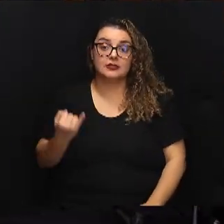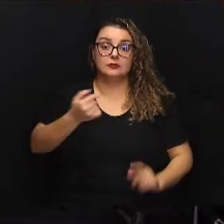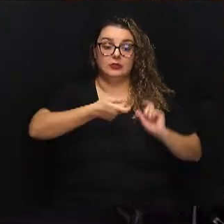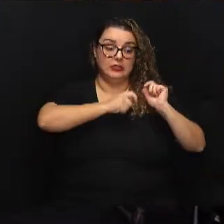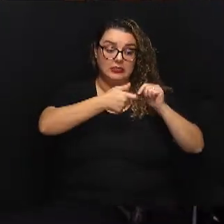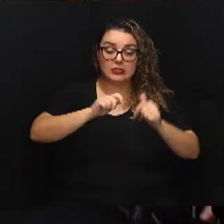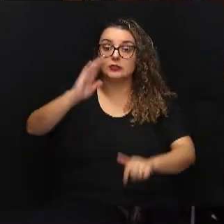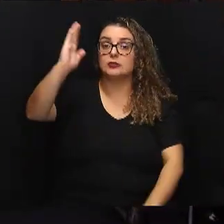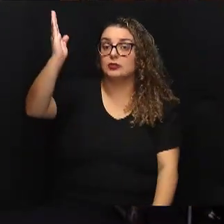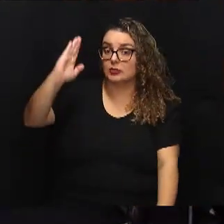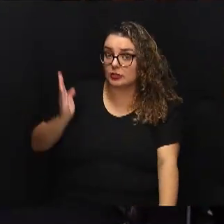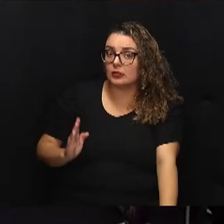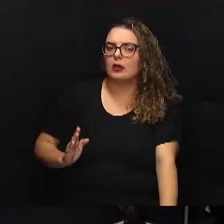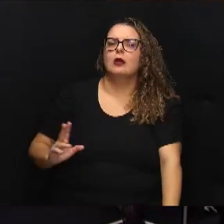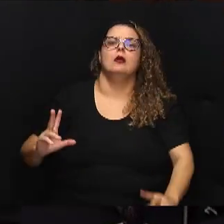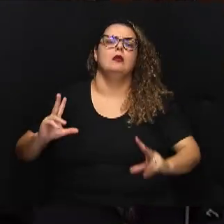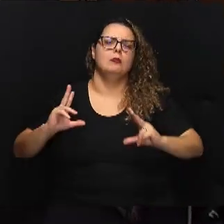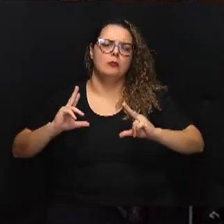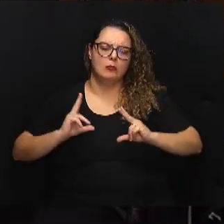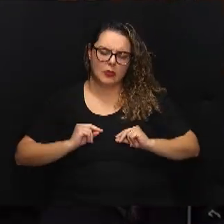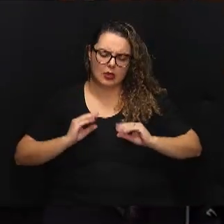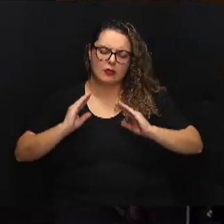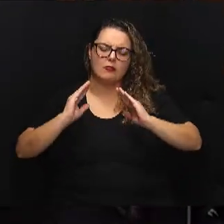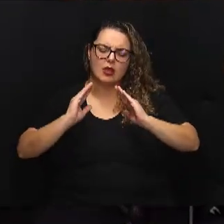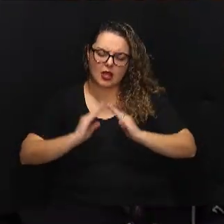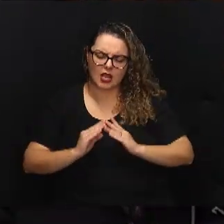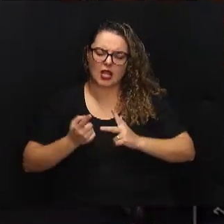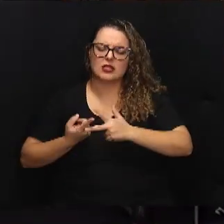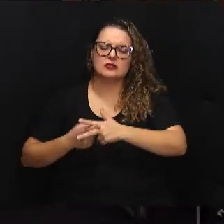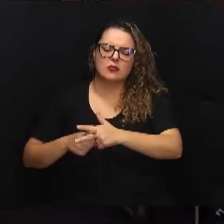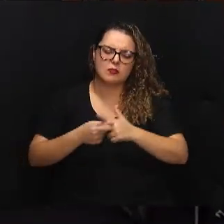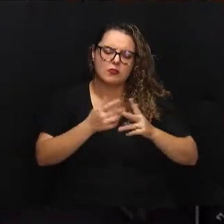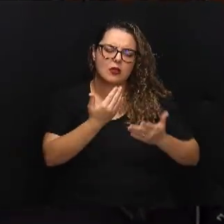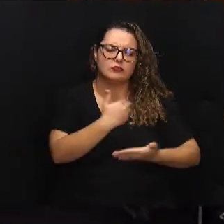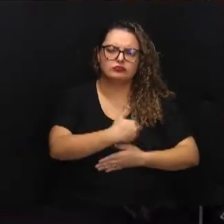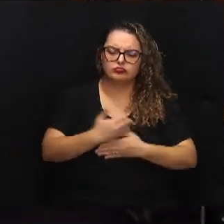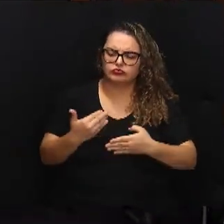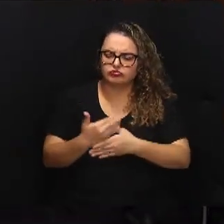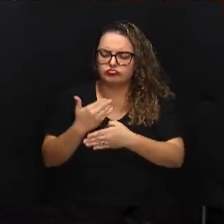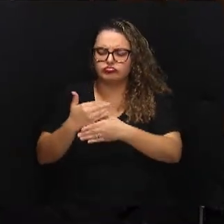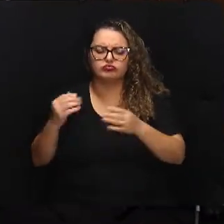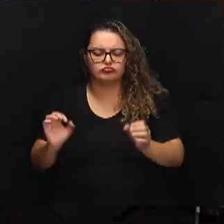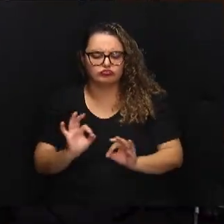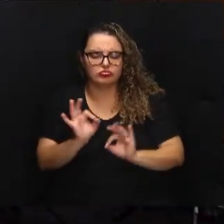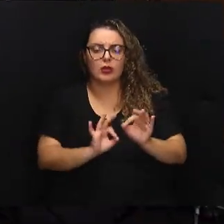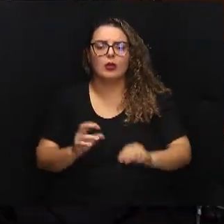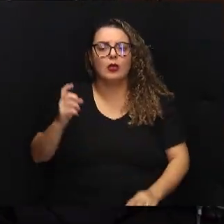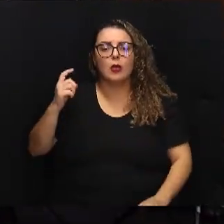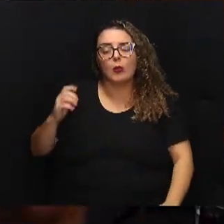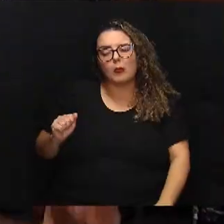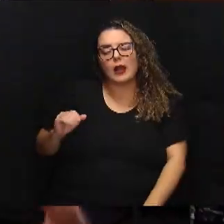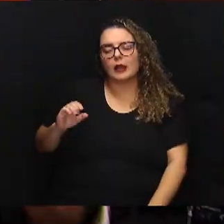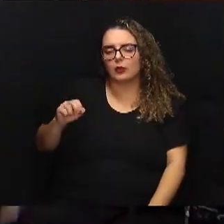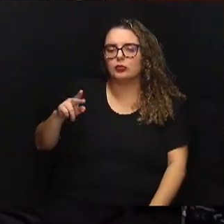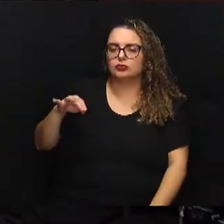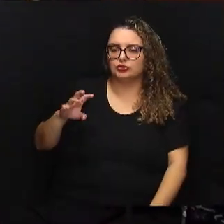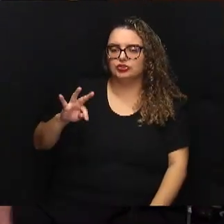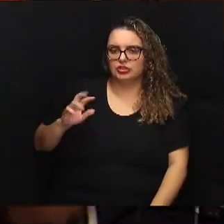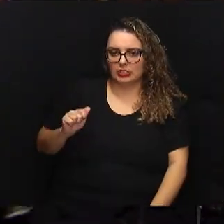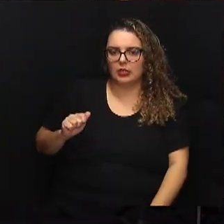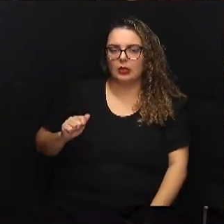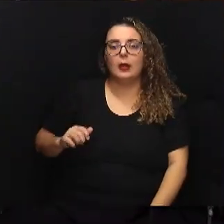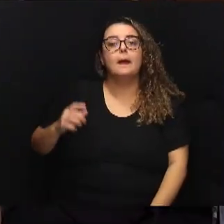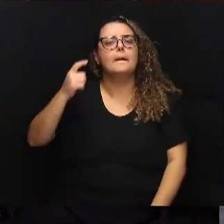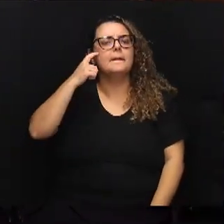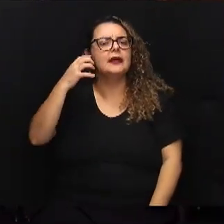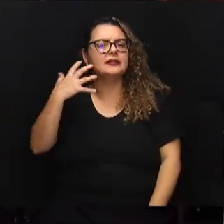Brasil, merecia uma casa revigorada, uma casa que tivesse sua acústica pensada para a música sinfônica. Porque a música popular ela